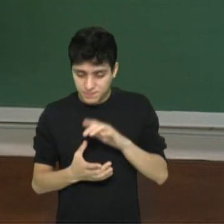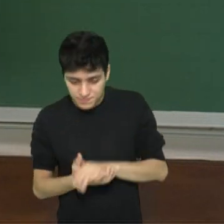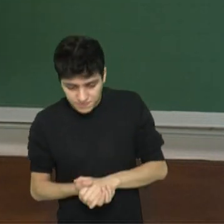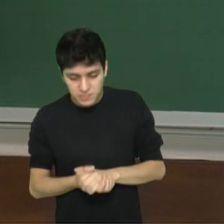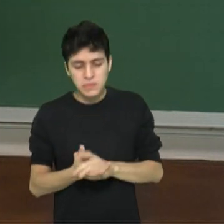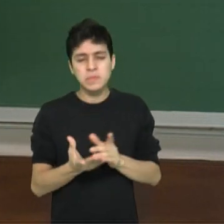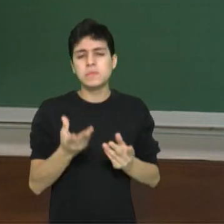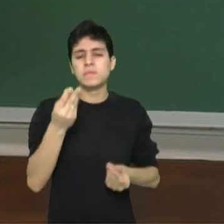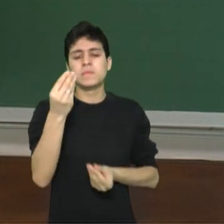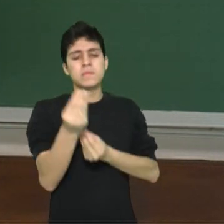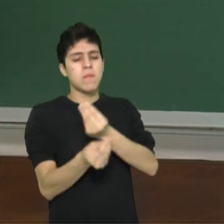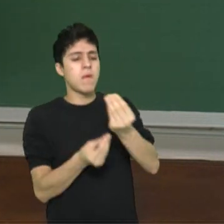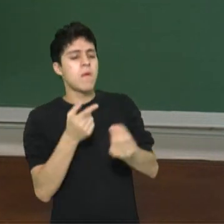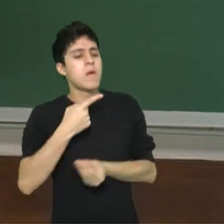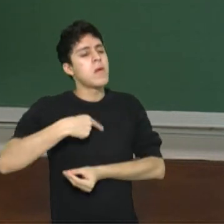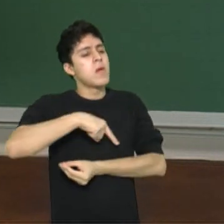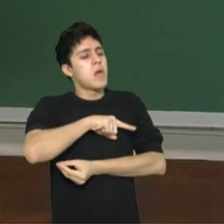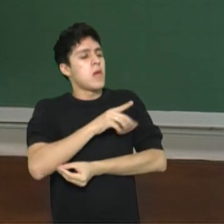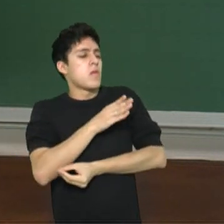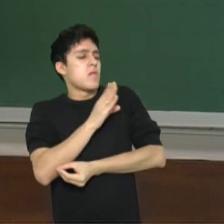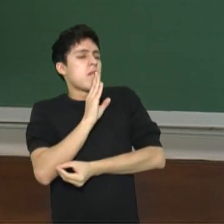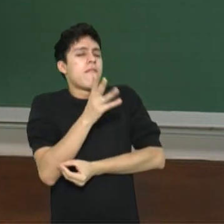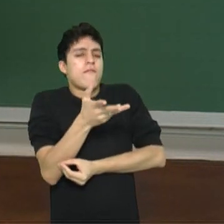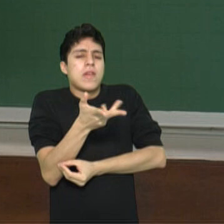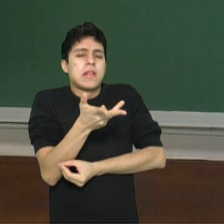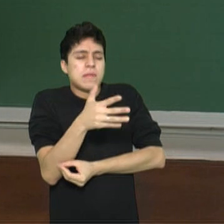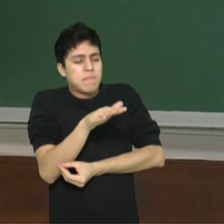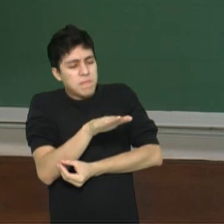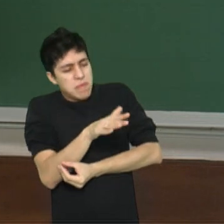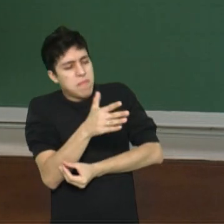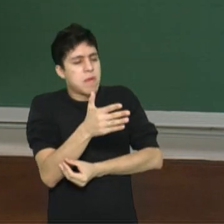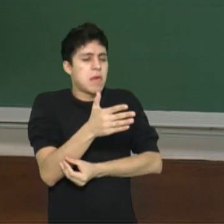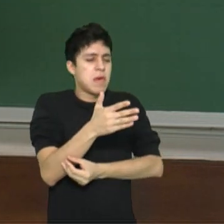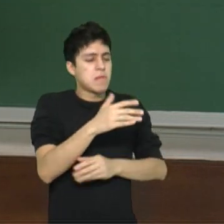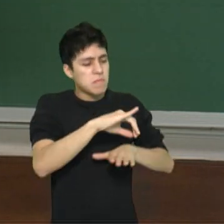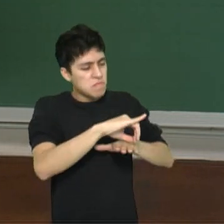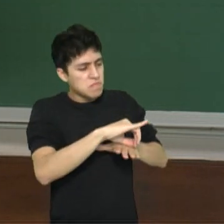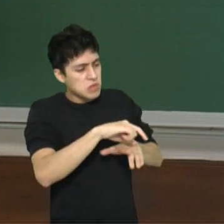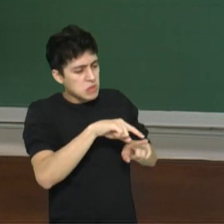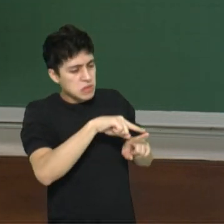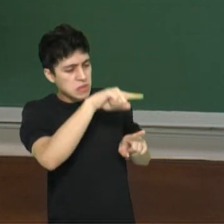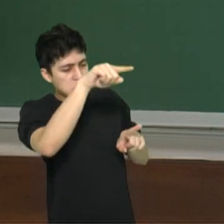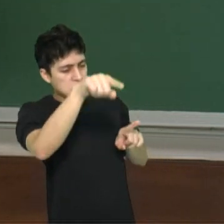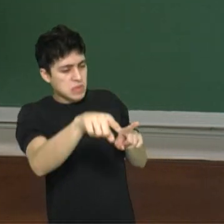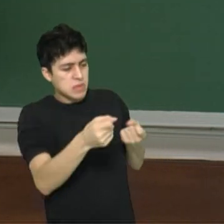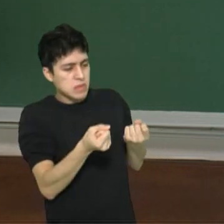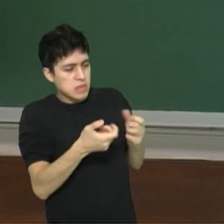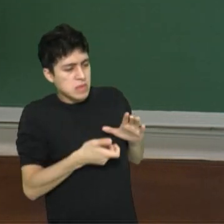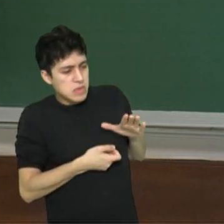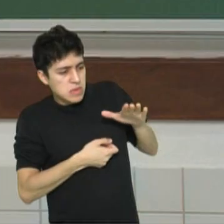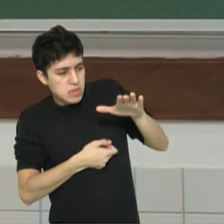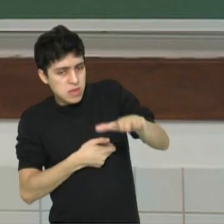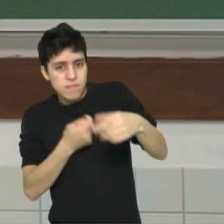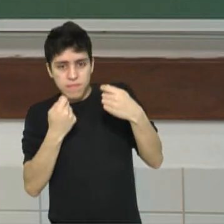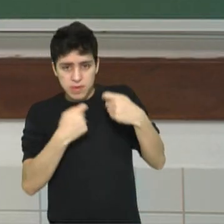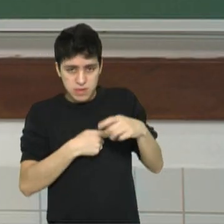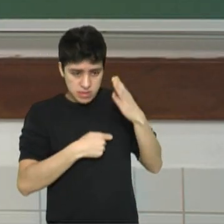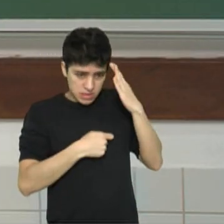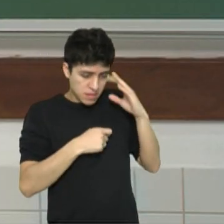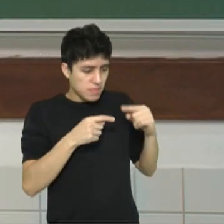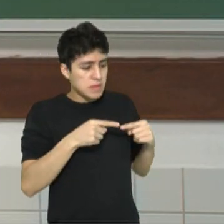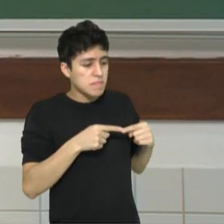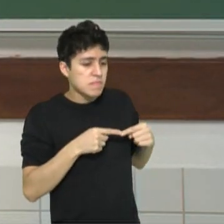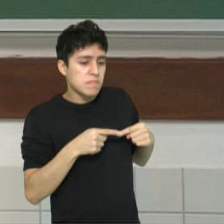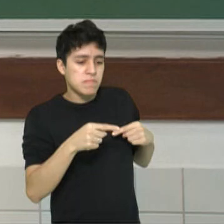para a gente conhecer a velocidade média, tá, desenvolvida por um móvel, por um corpo, a gente precisa conhecer o quanto ele se